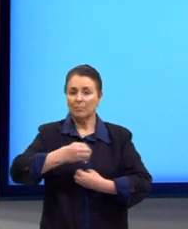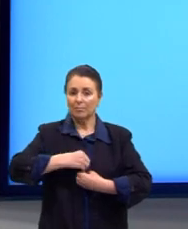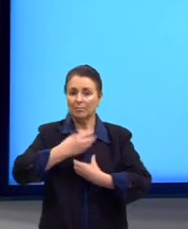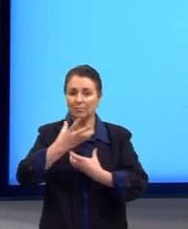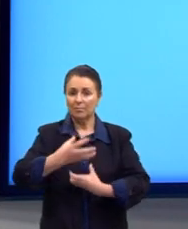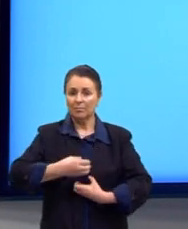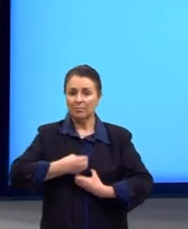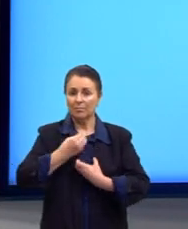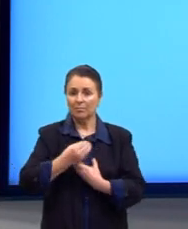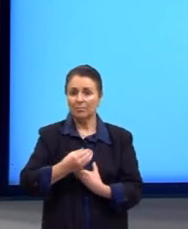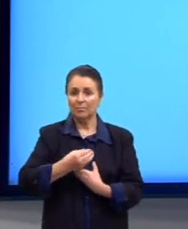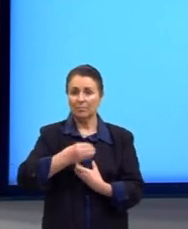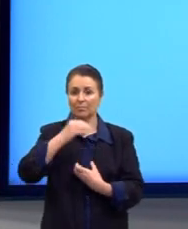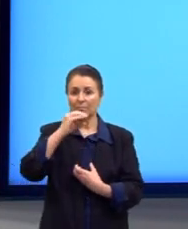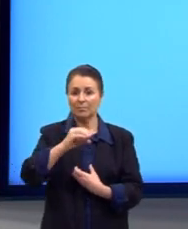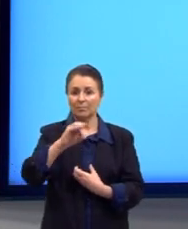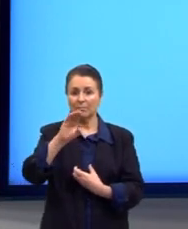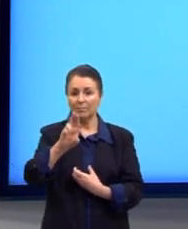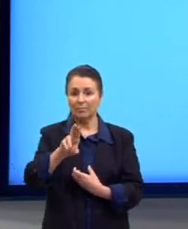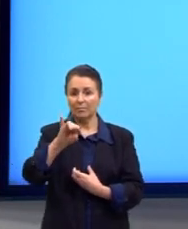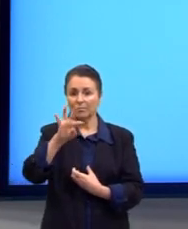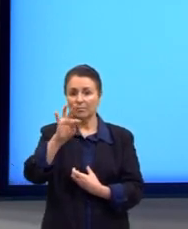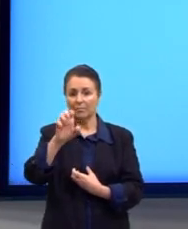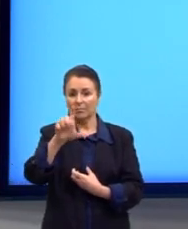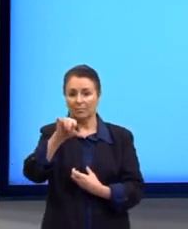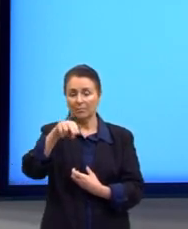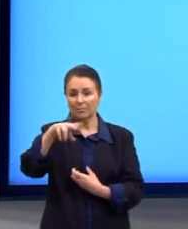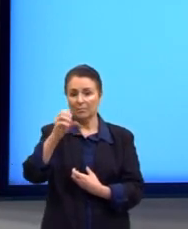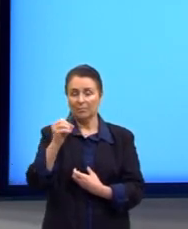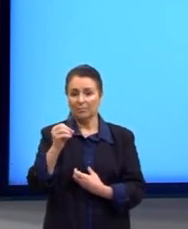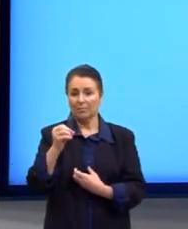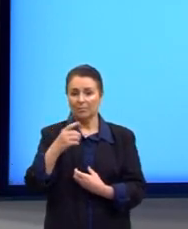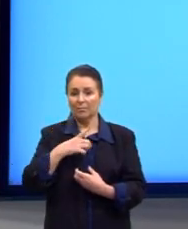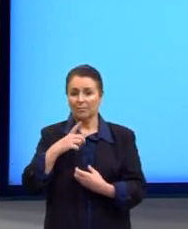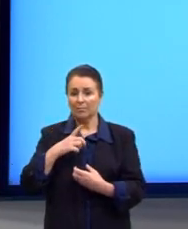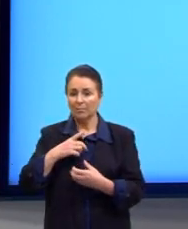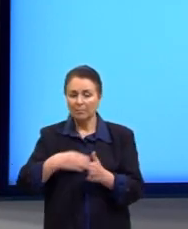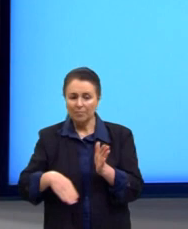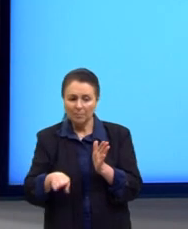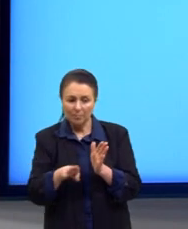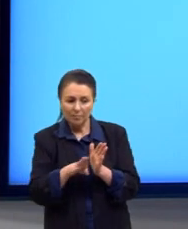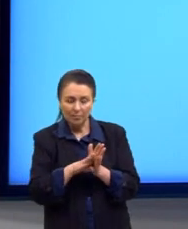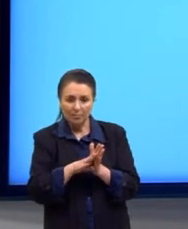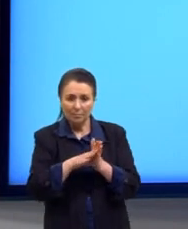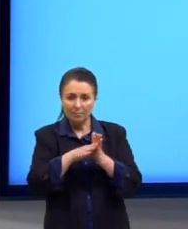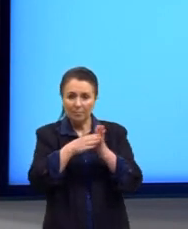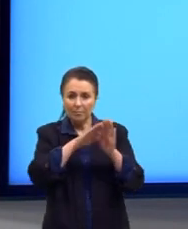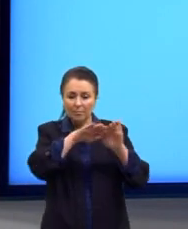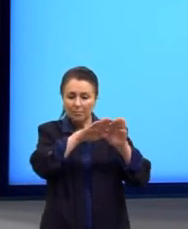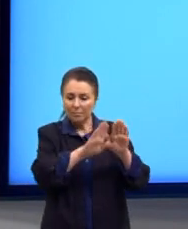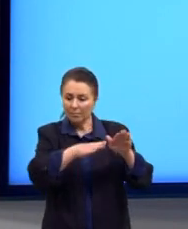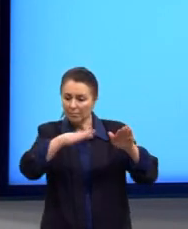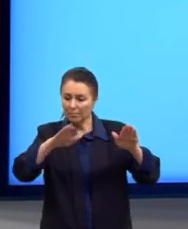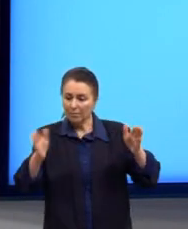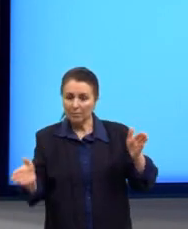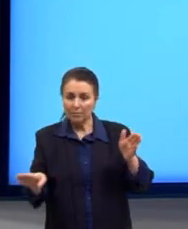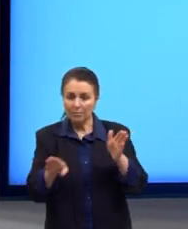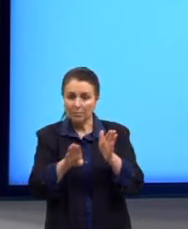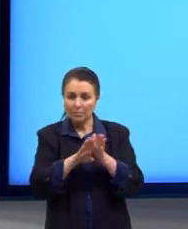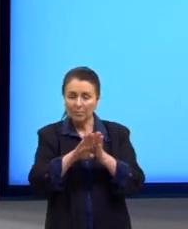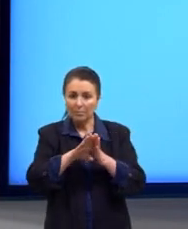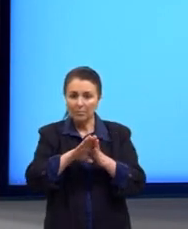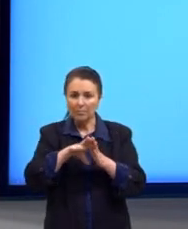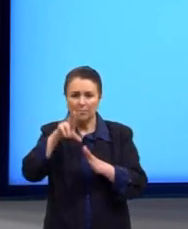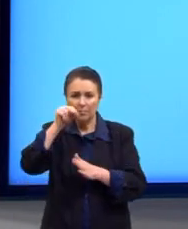tem como o nome Cuitelinho Cheguei na Beira do porto onde as ondas se espalha as